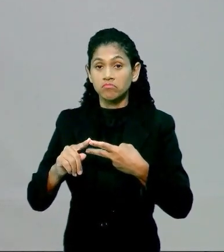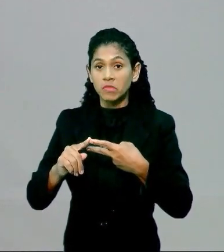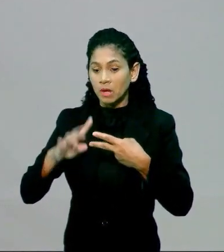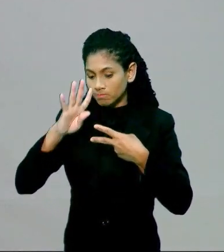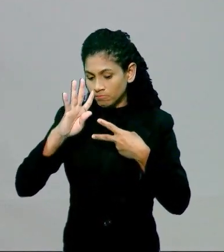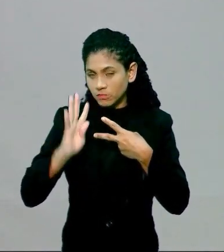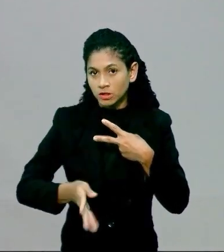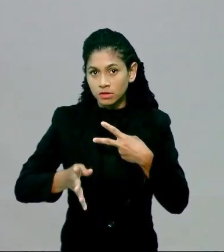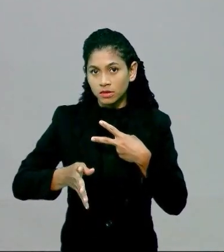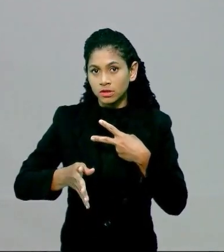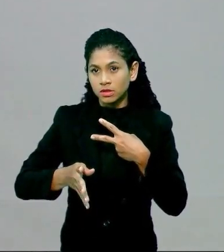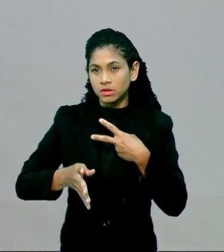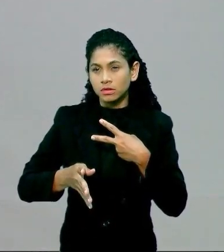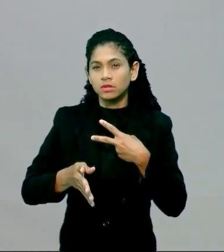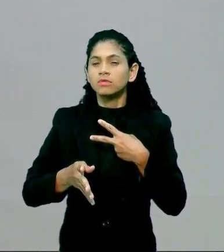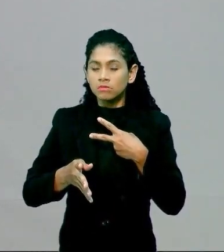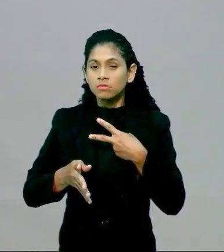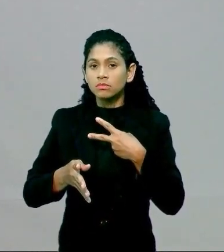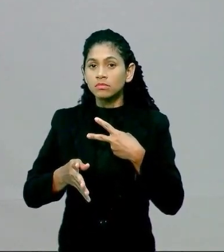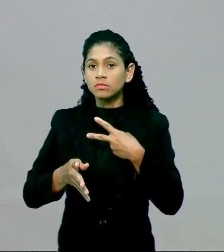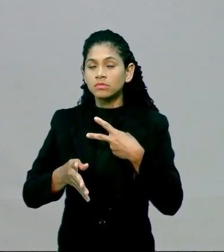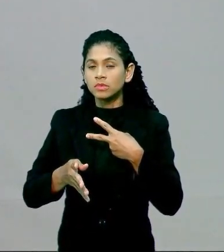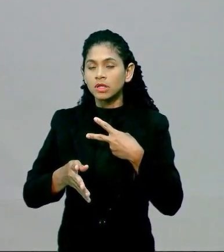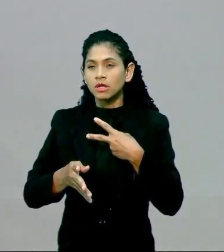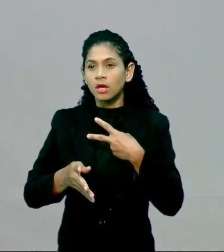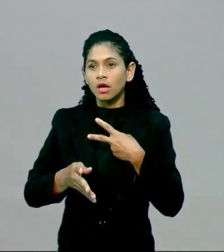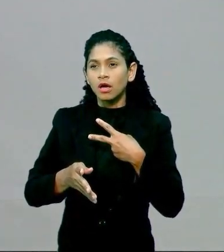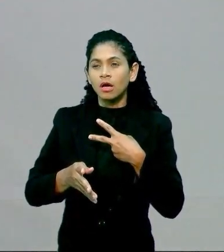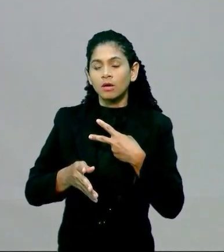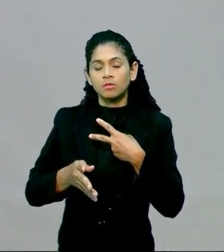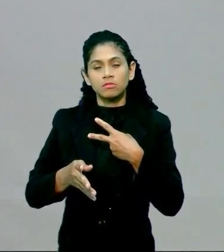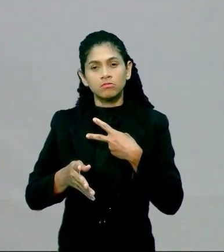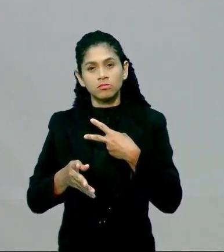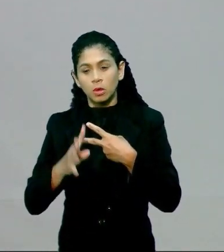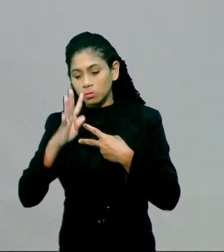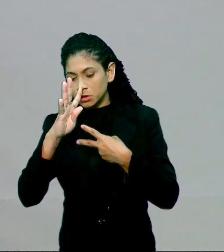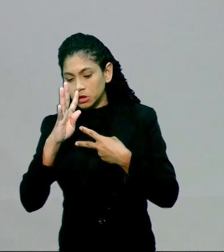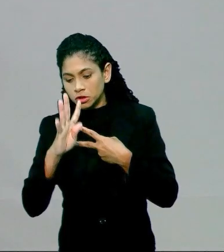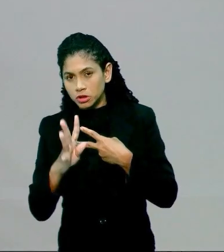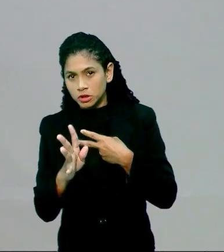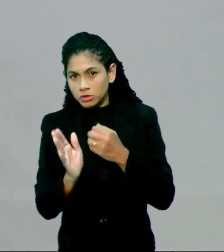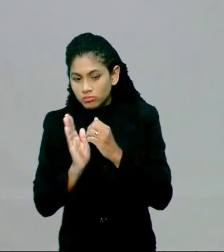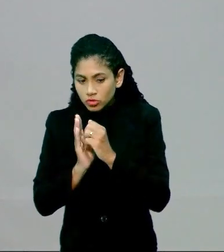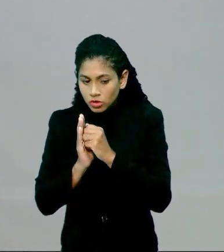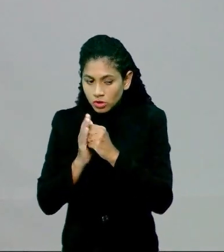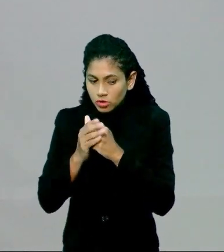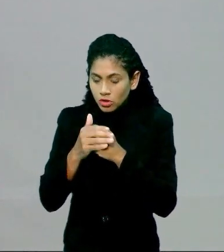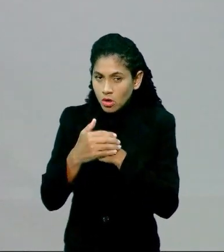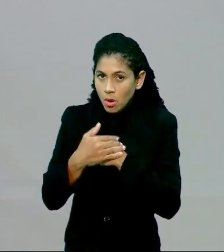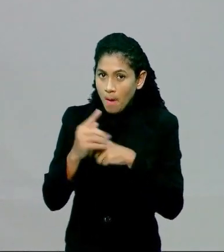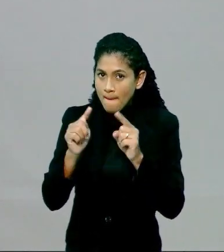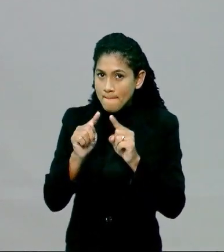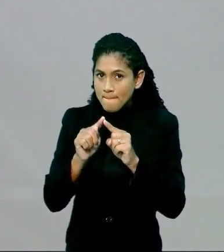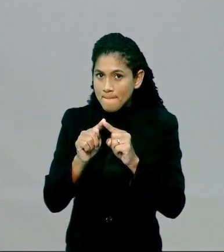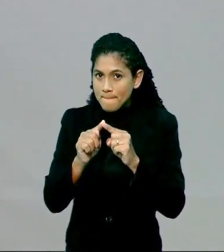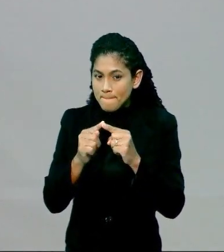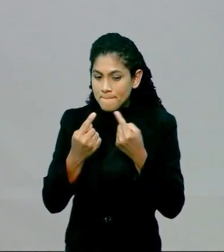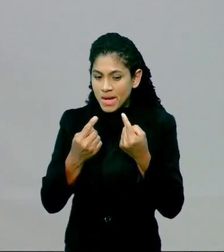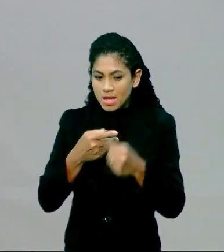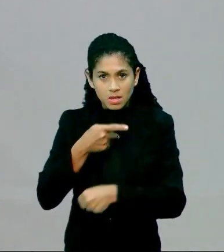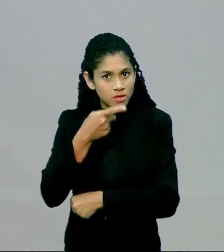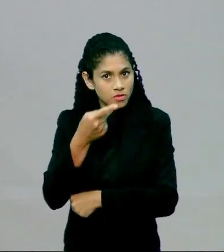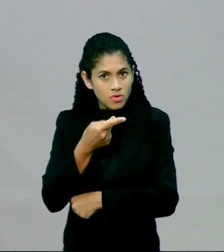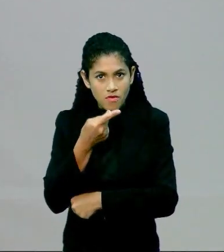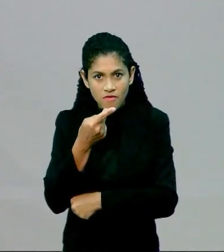crítica indireta, quer dizer, eu faço uma crítica ali velada e tal, mas eu não digo a quem se destina essa